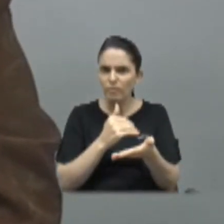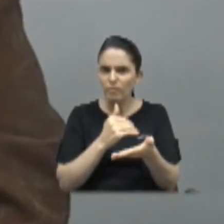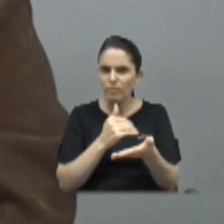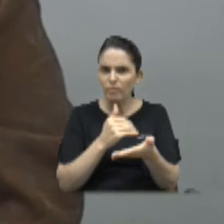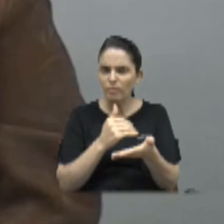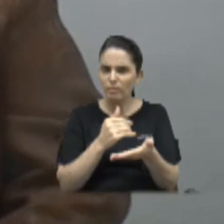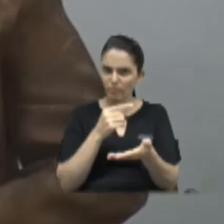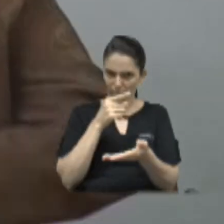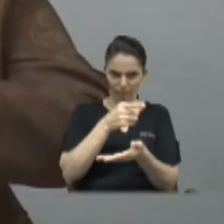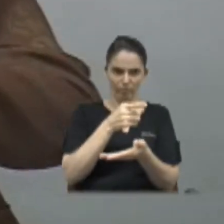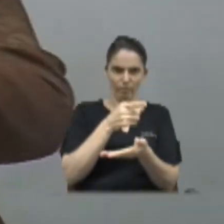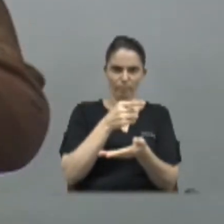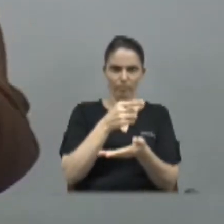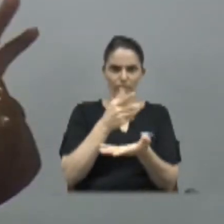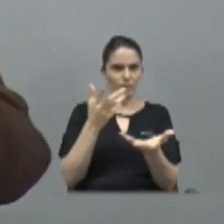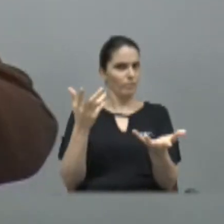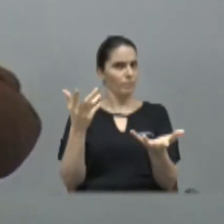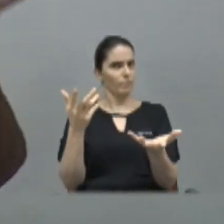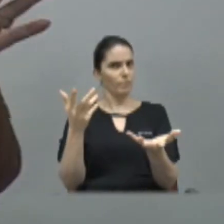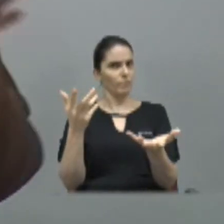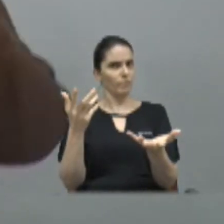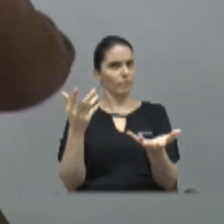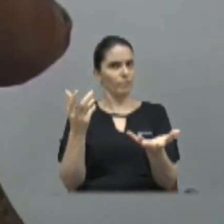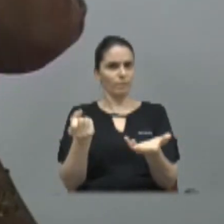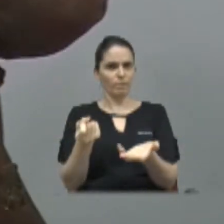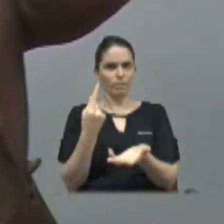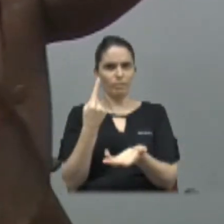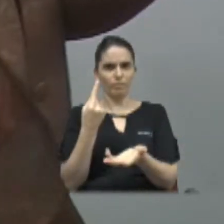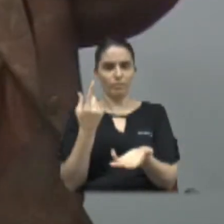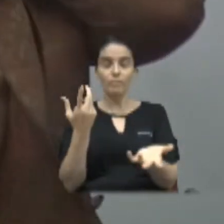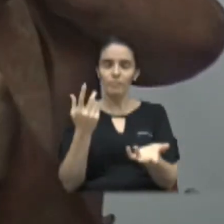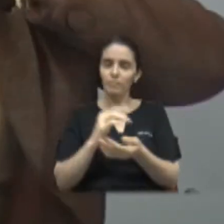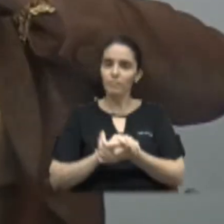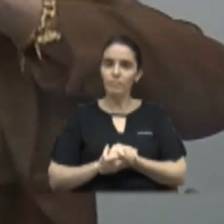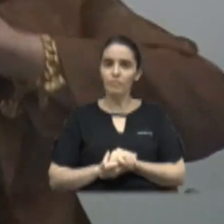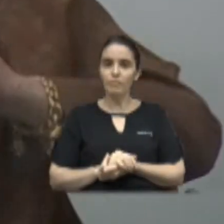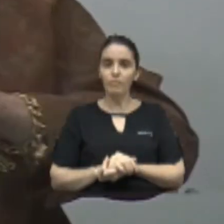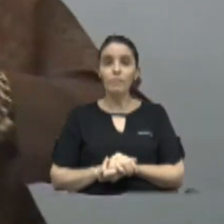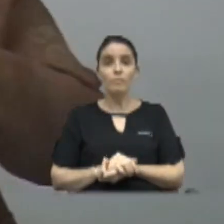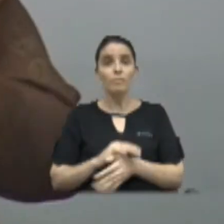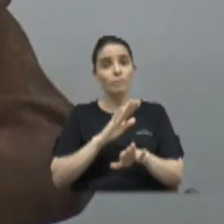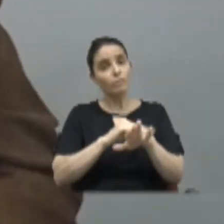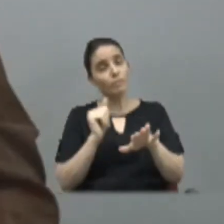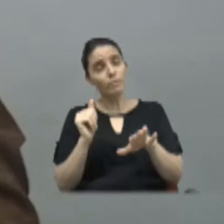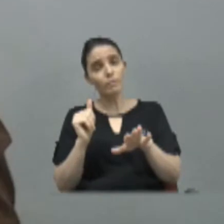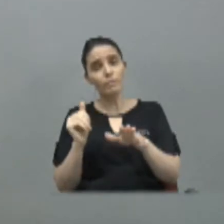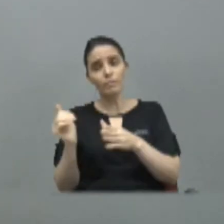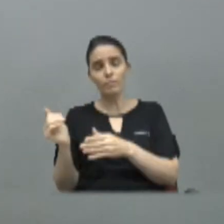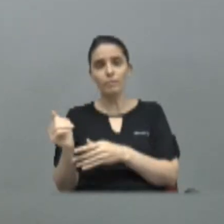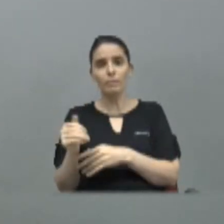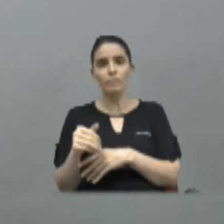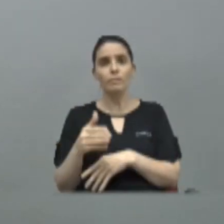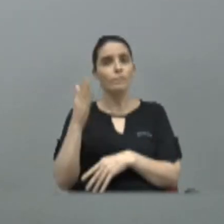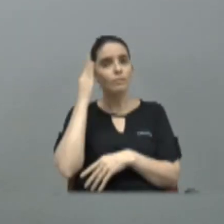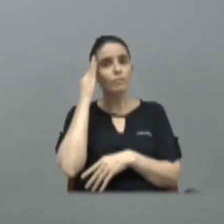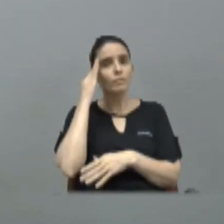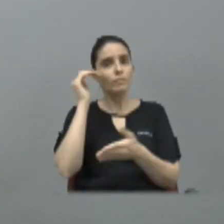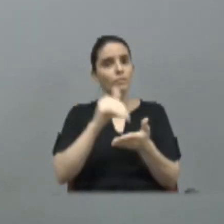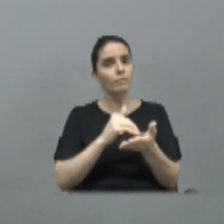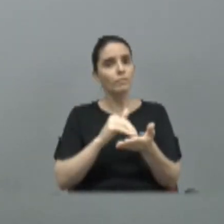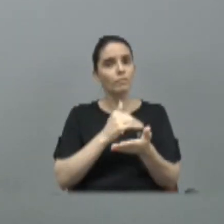até você. Ela tem a capacidade, mas eu estranhei. Ela falou, não, fui chamada no gabinete, ver se eu queria ser secretária da